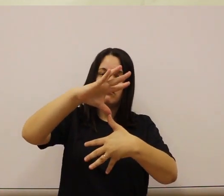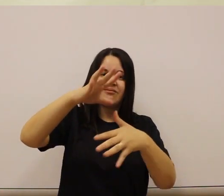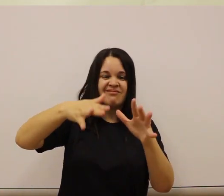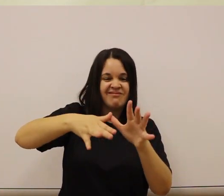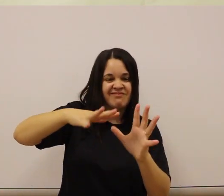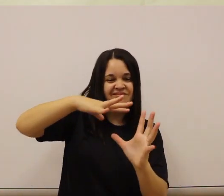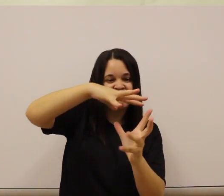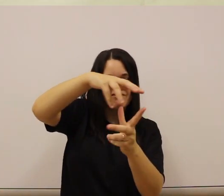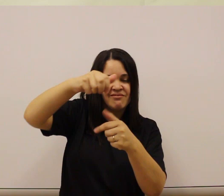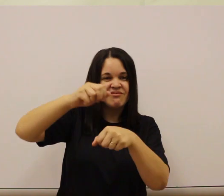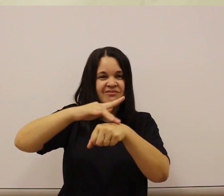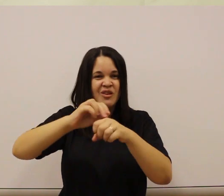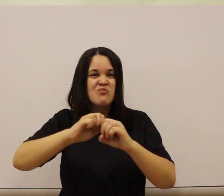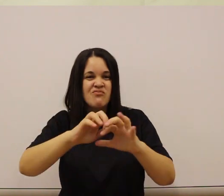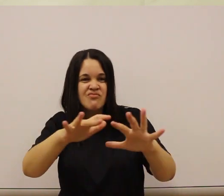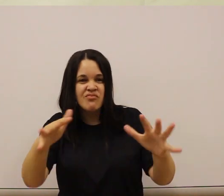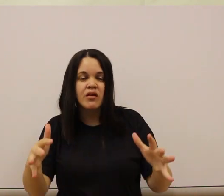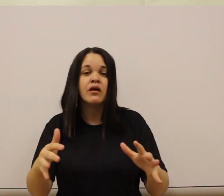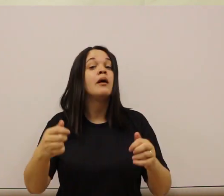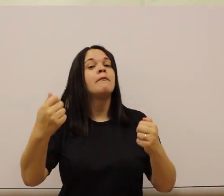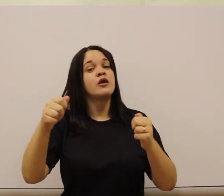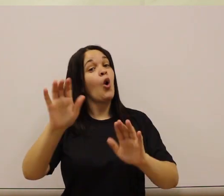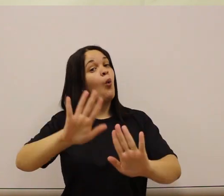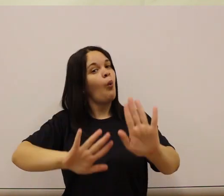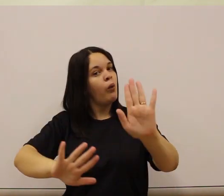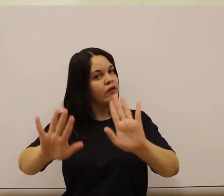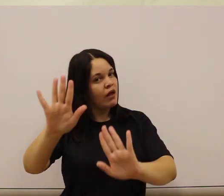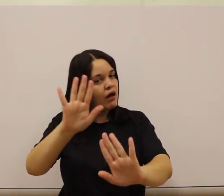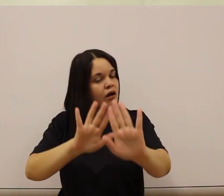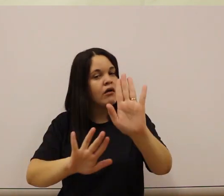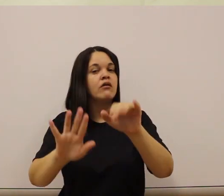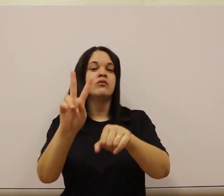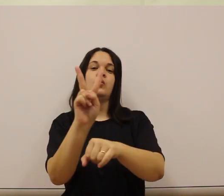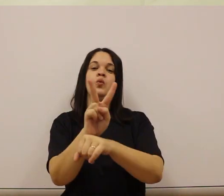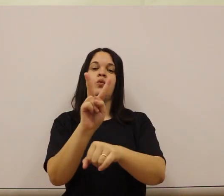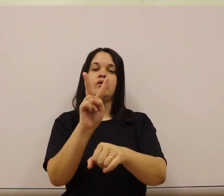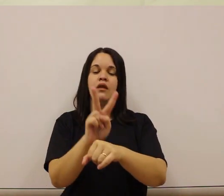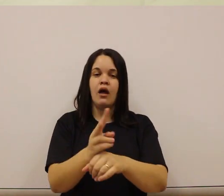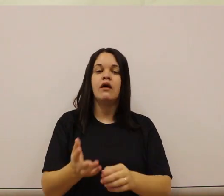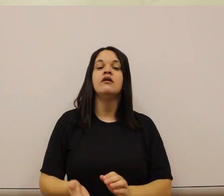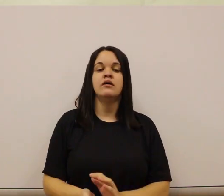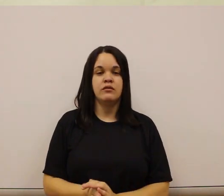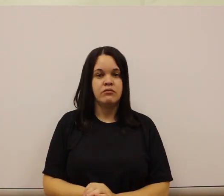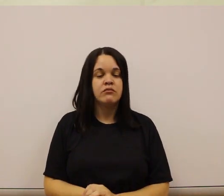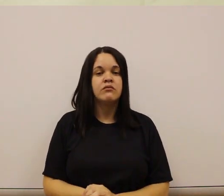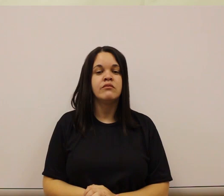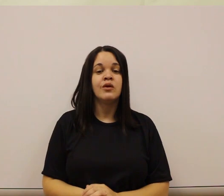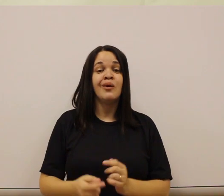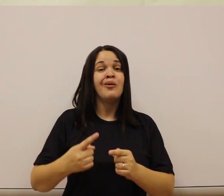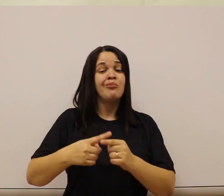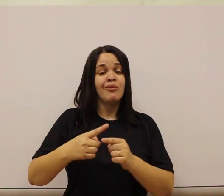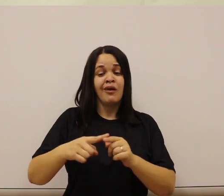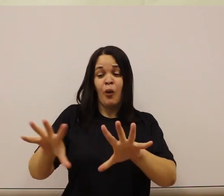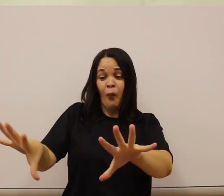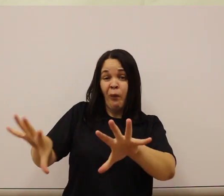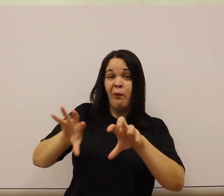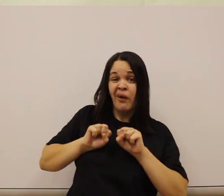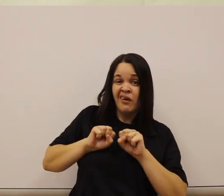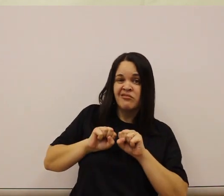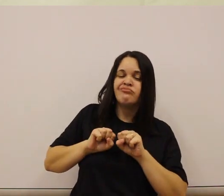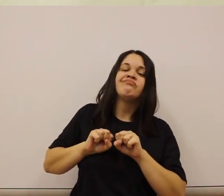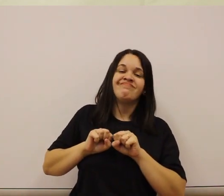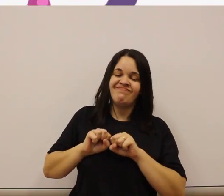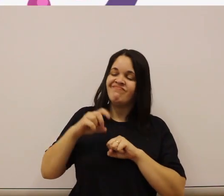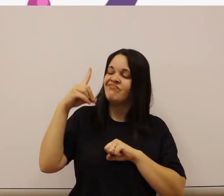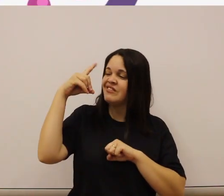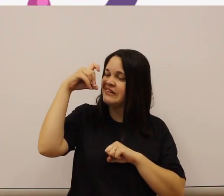que a gente recomenda sempre? Prevenção. Prevenção, cuidado, porque quando ela se instala, a coisa fica